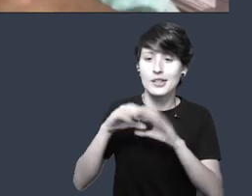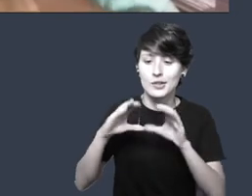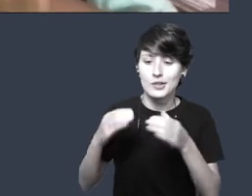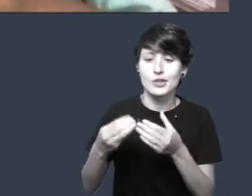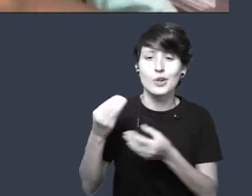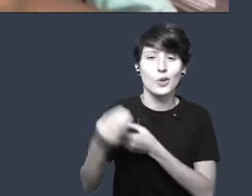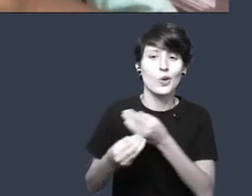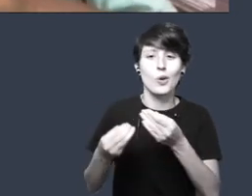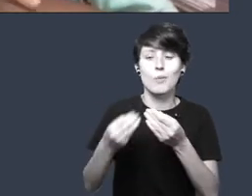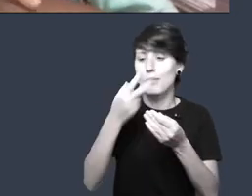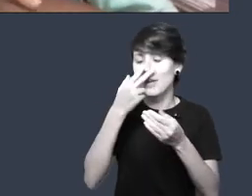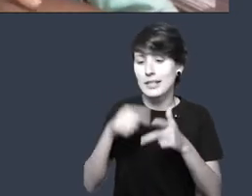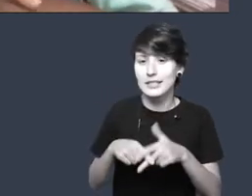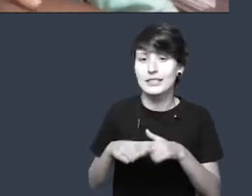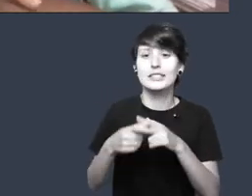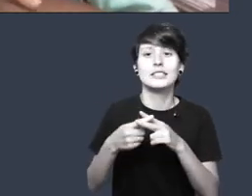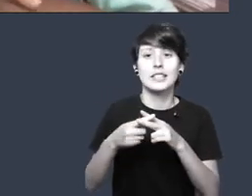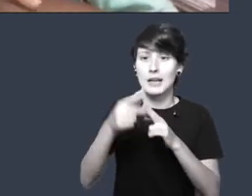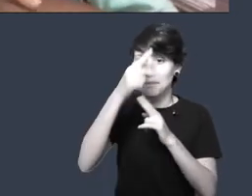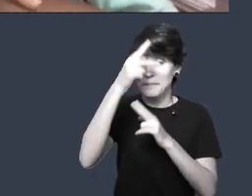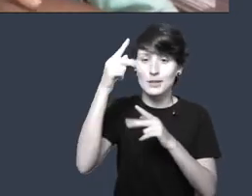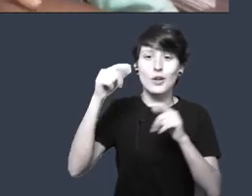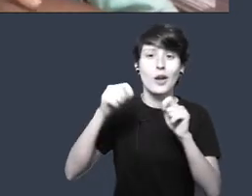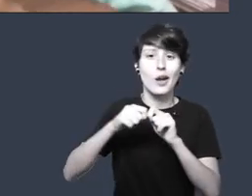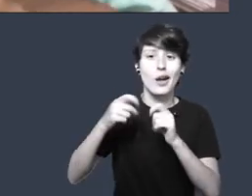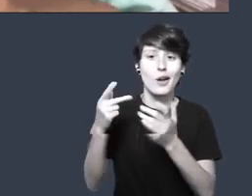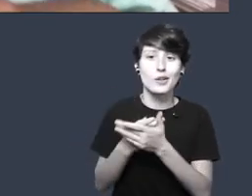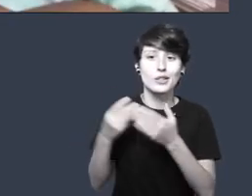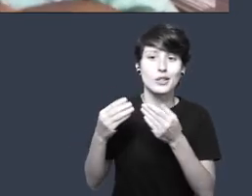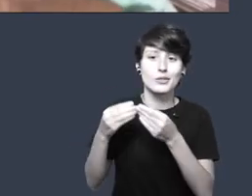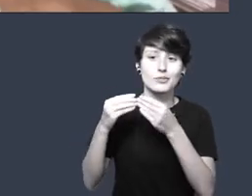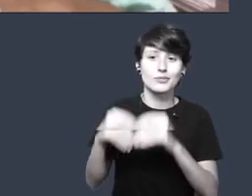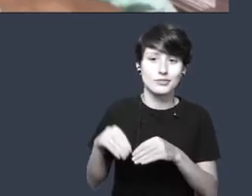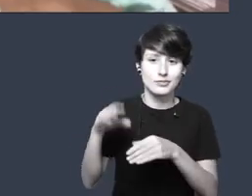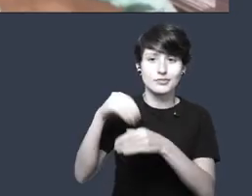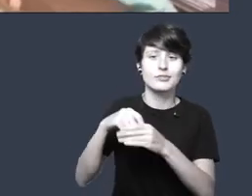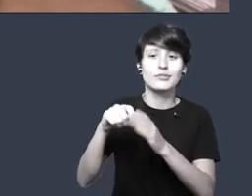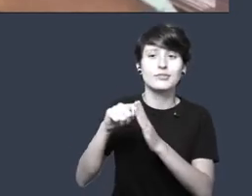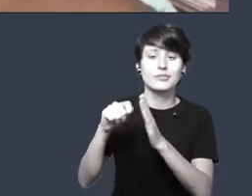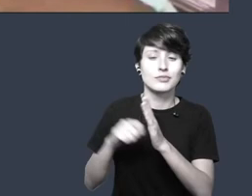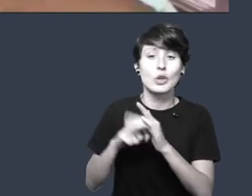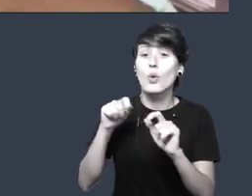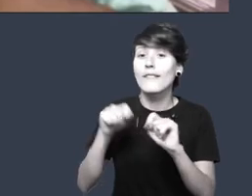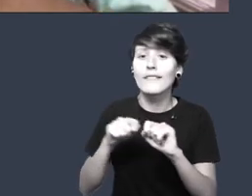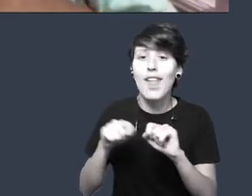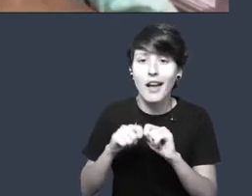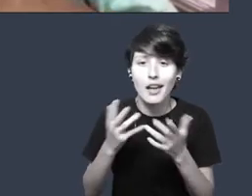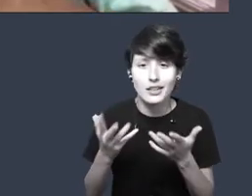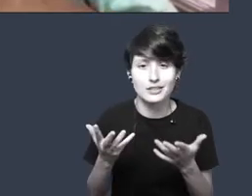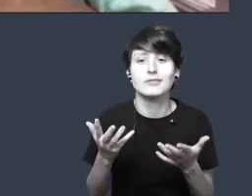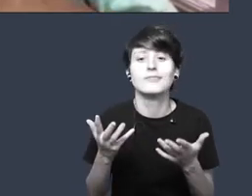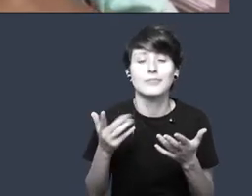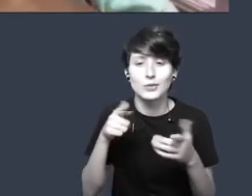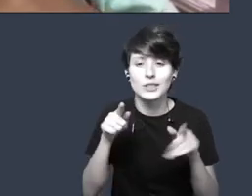você ressarce as pessoas que foram prejudicadas por esses algoritmos? O que você faz? Você também...